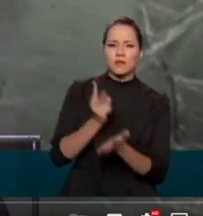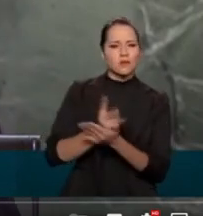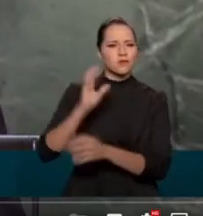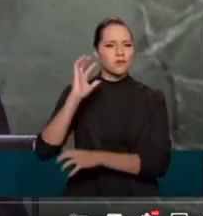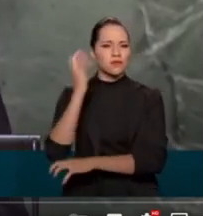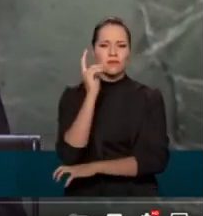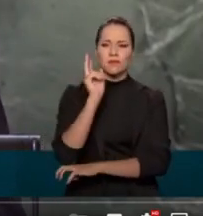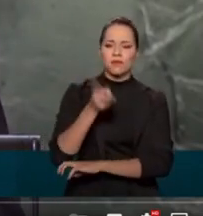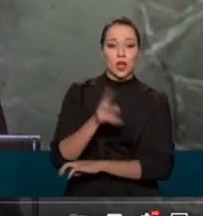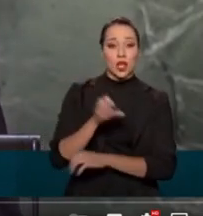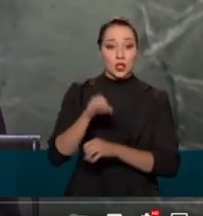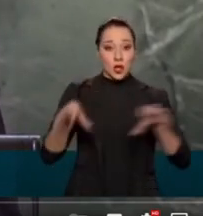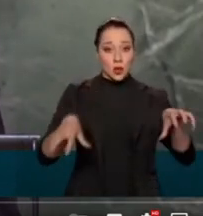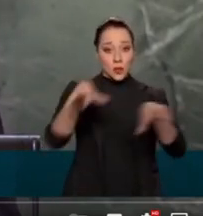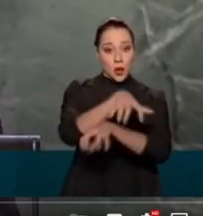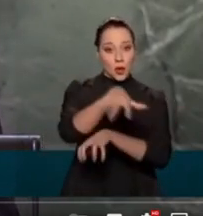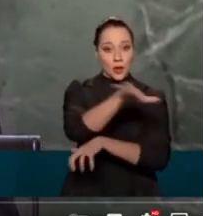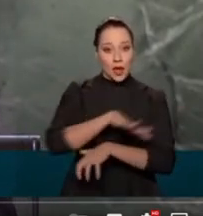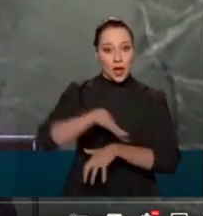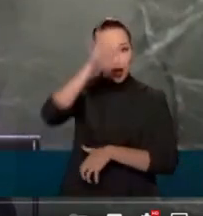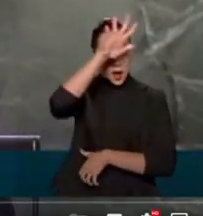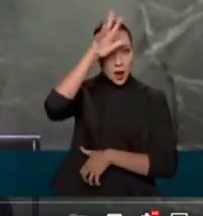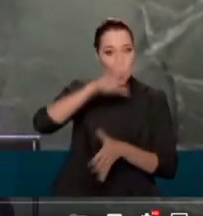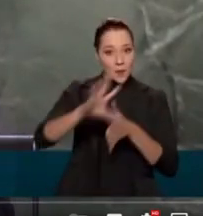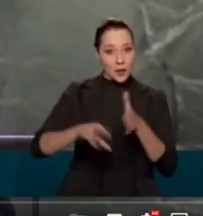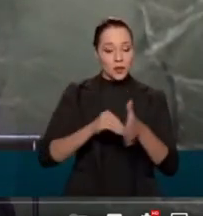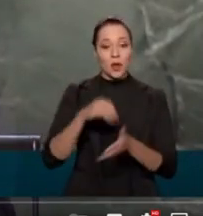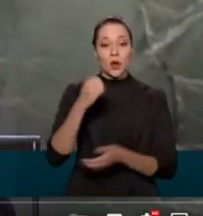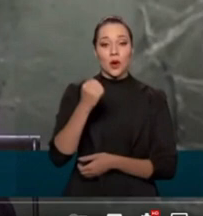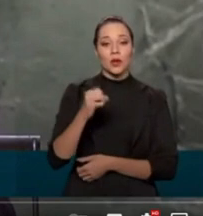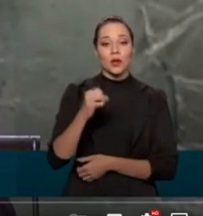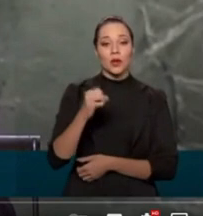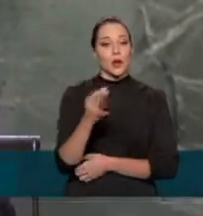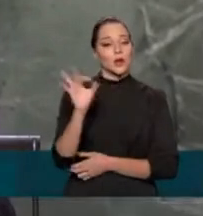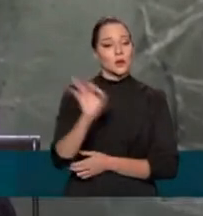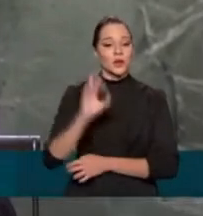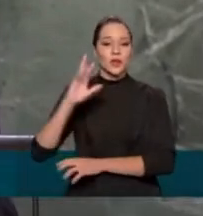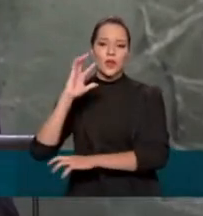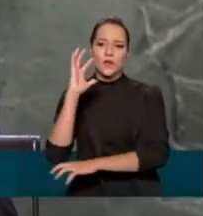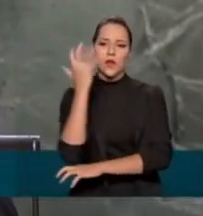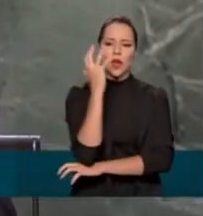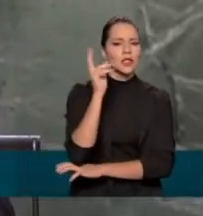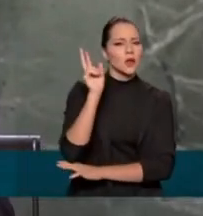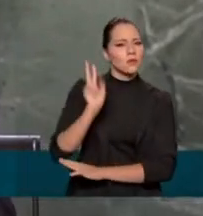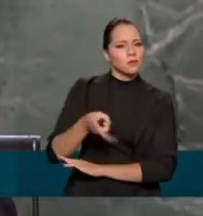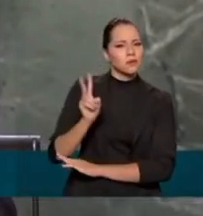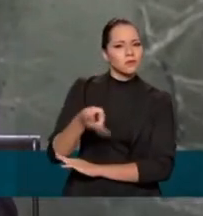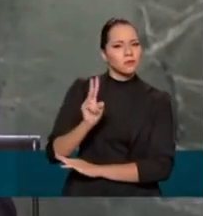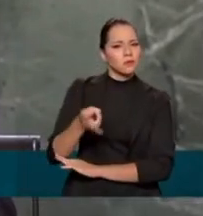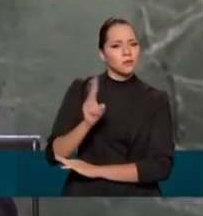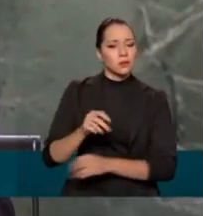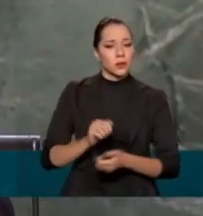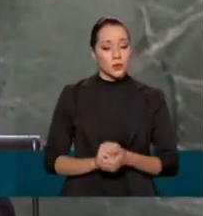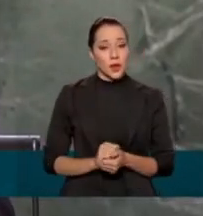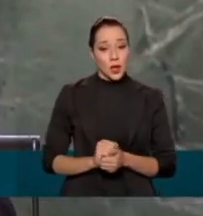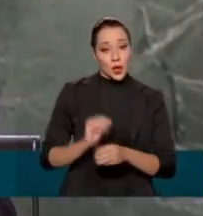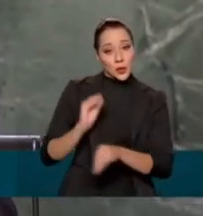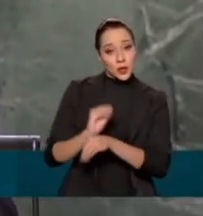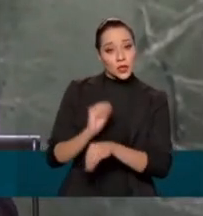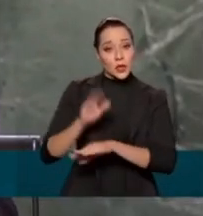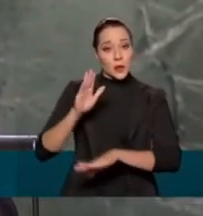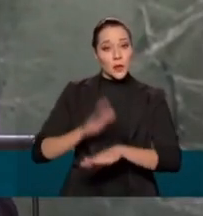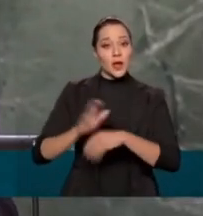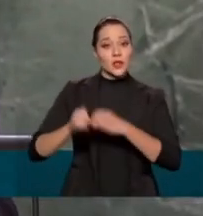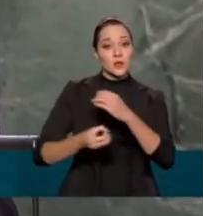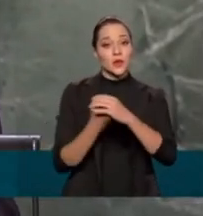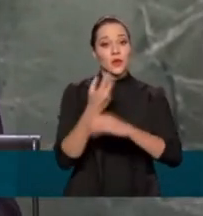e somente no Bioma amazônico 84 por cento da floresta está intacta abrigando a